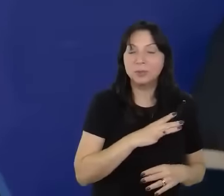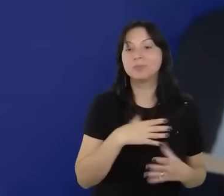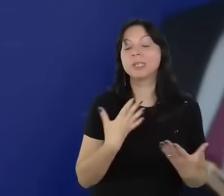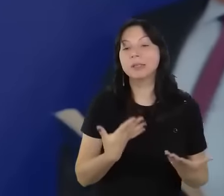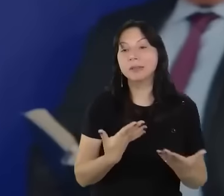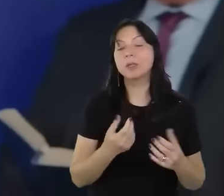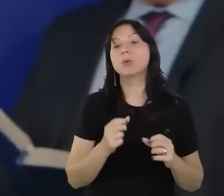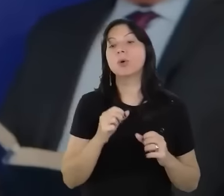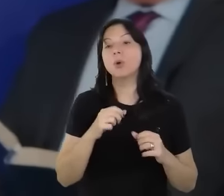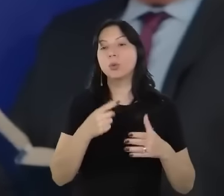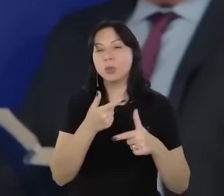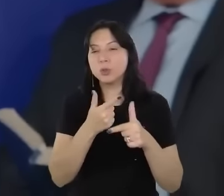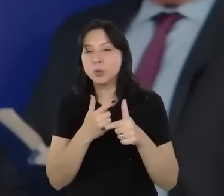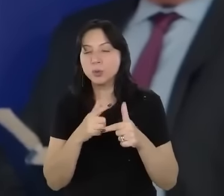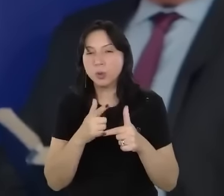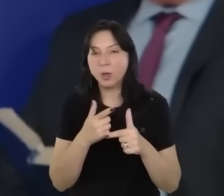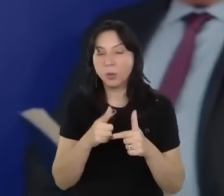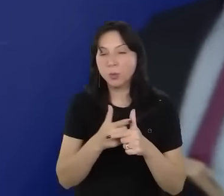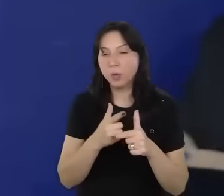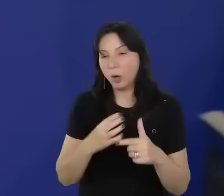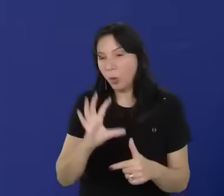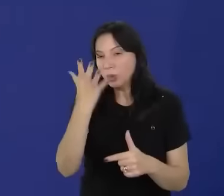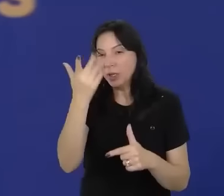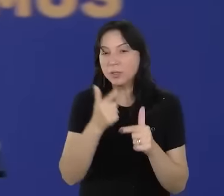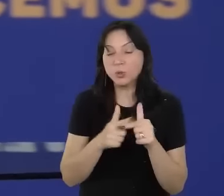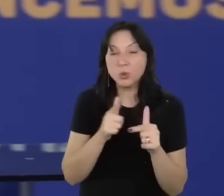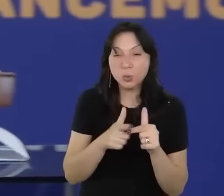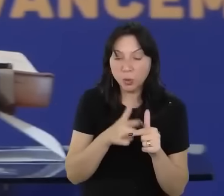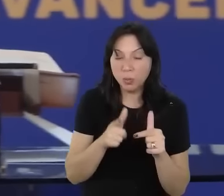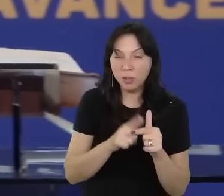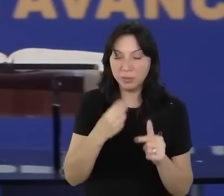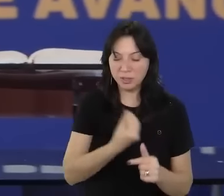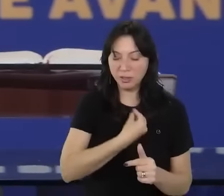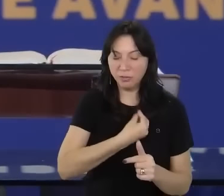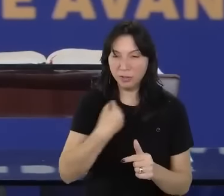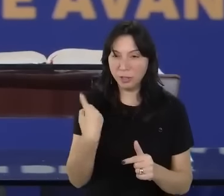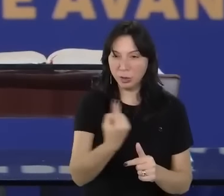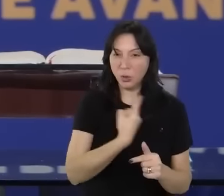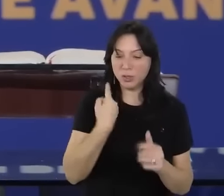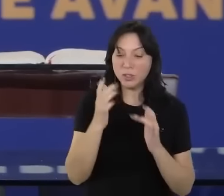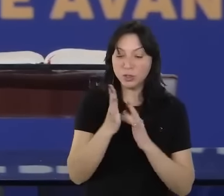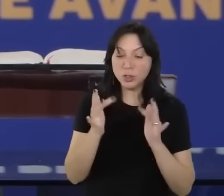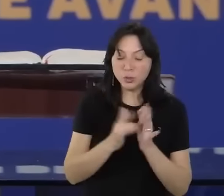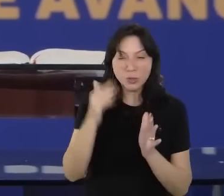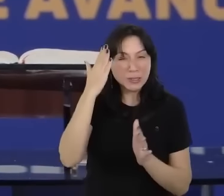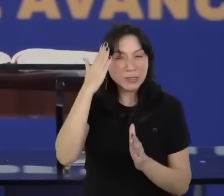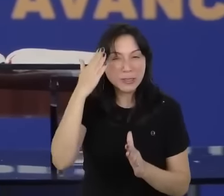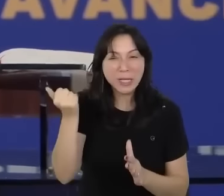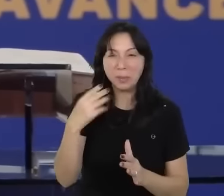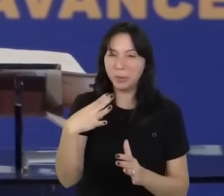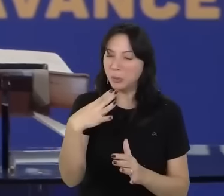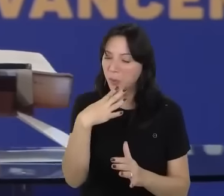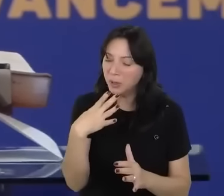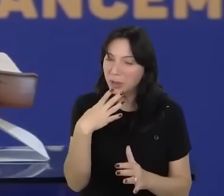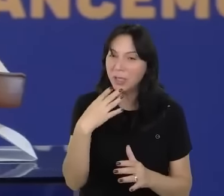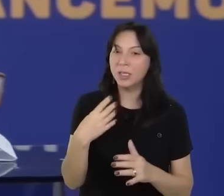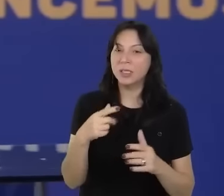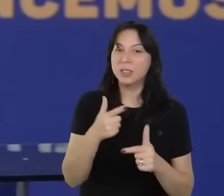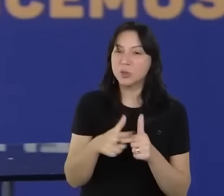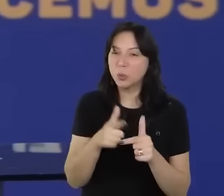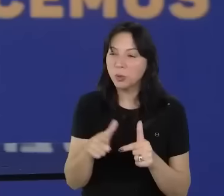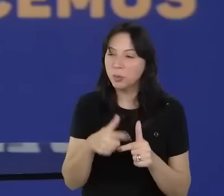chega na sua vida na minha vida na nossa vida Jesus sabe onde nós estamos e Jesus sabe como nós estamos